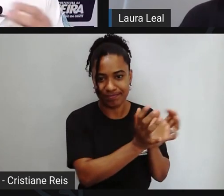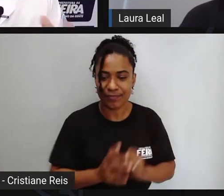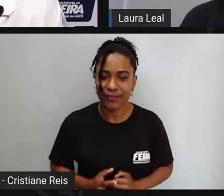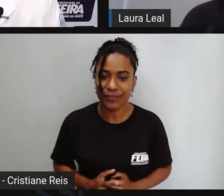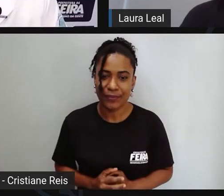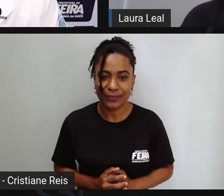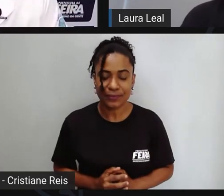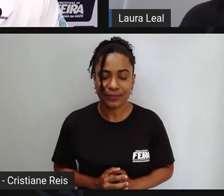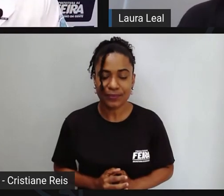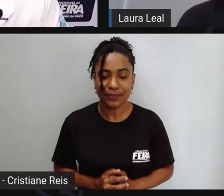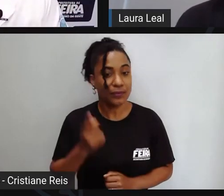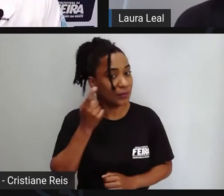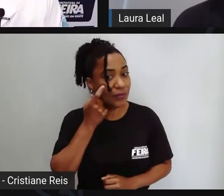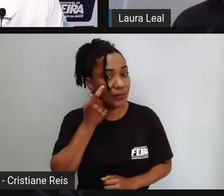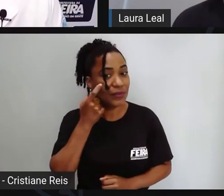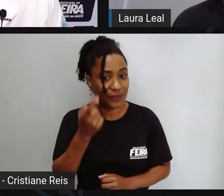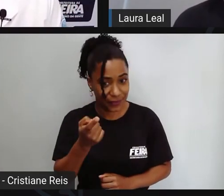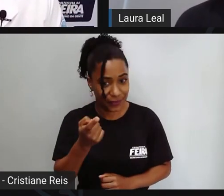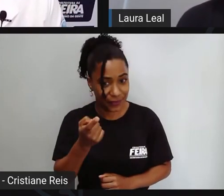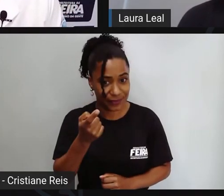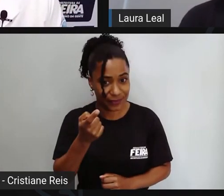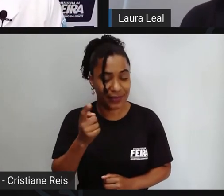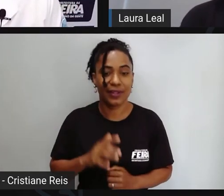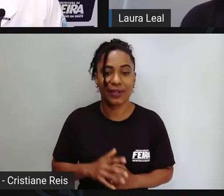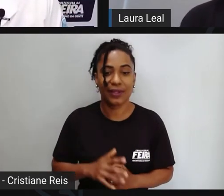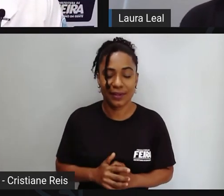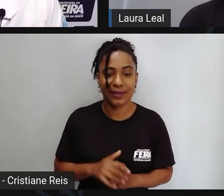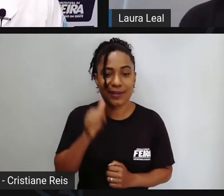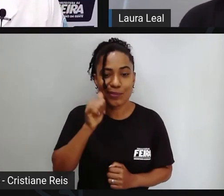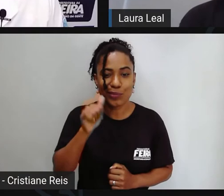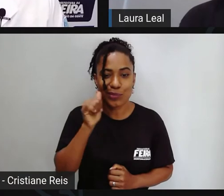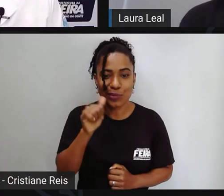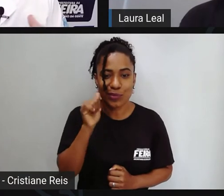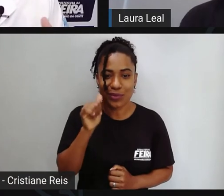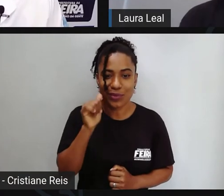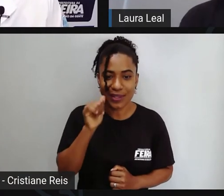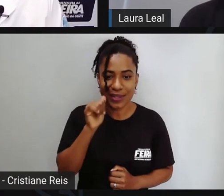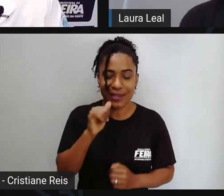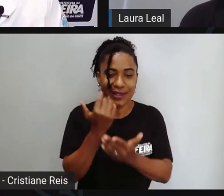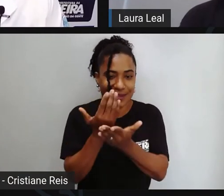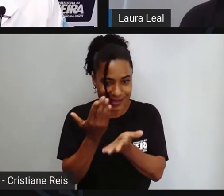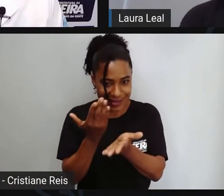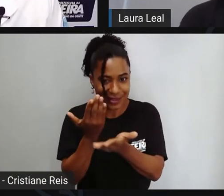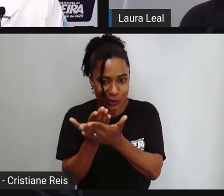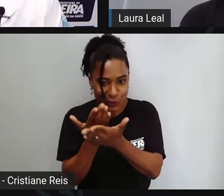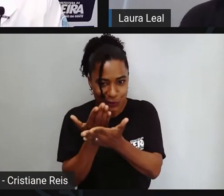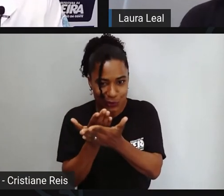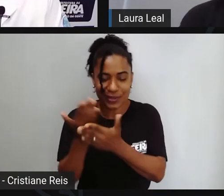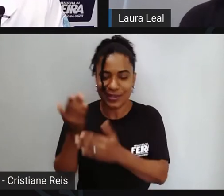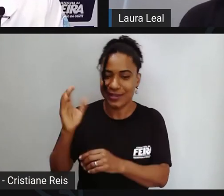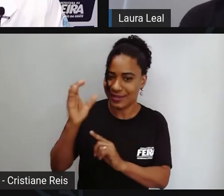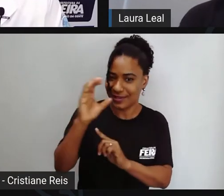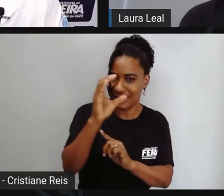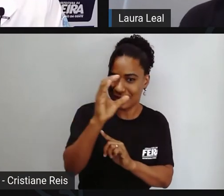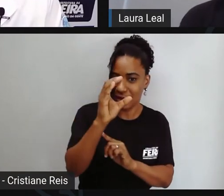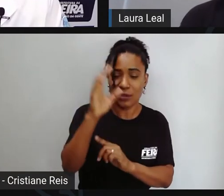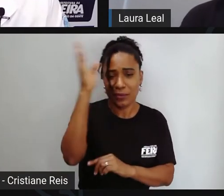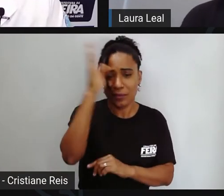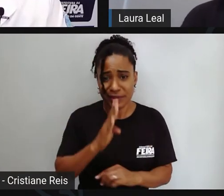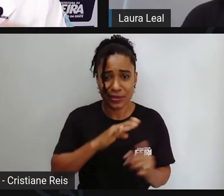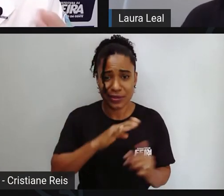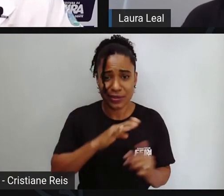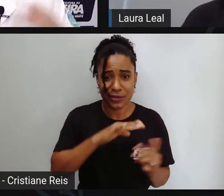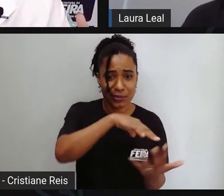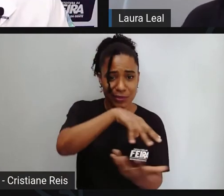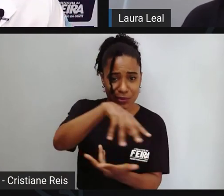e que tem mulheres, né, tem figuras importantes na história da ciência no Brasil e no mundo, eu queria pedir